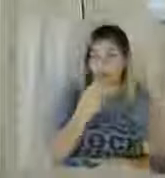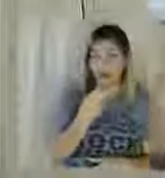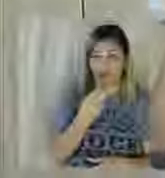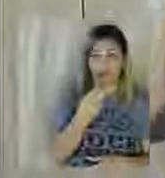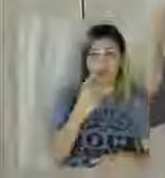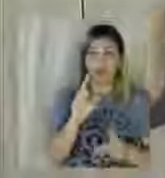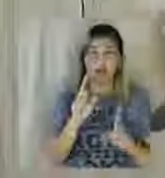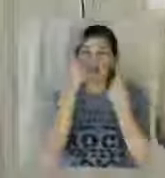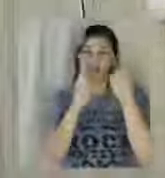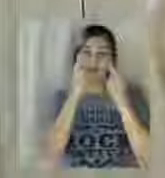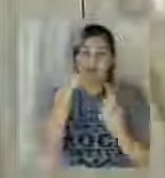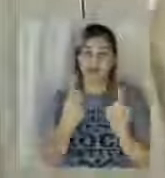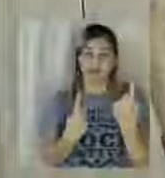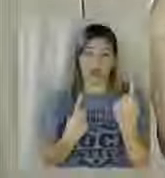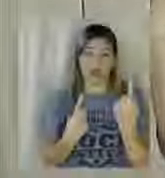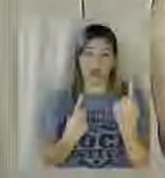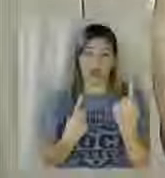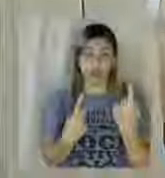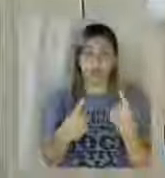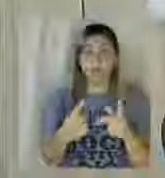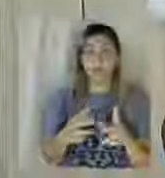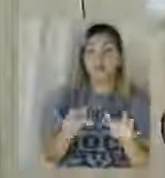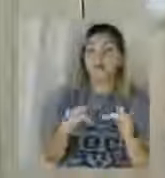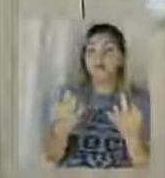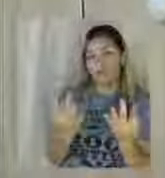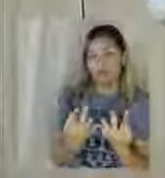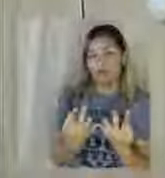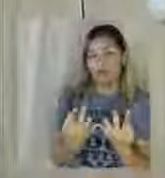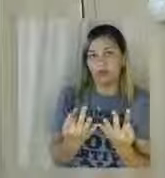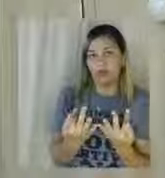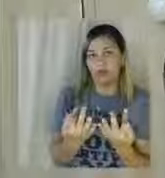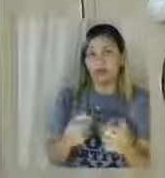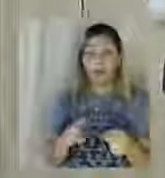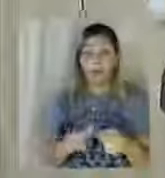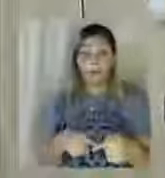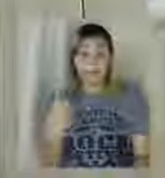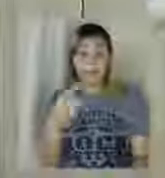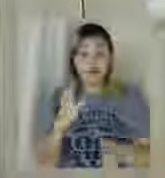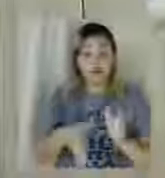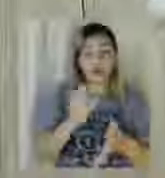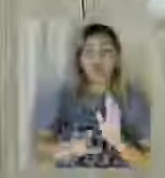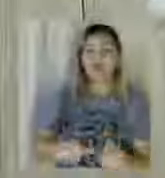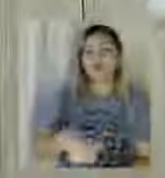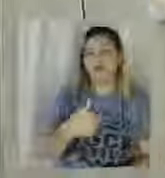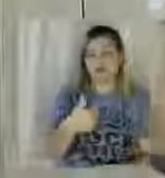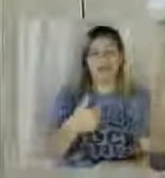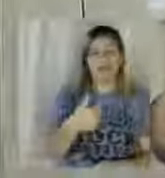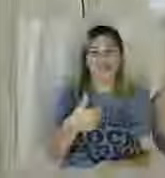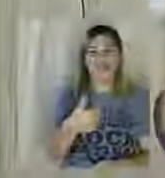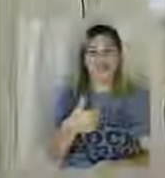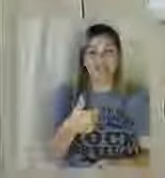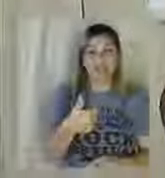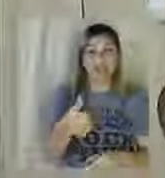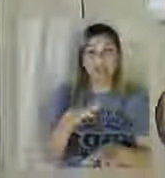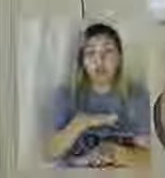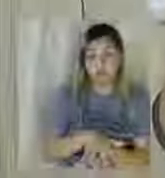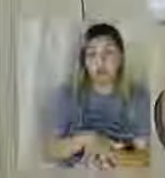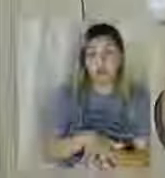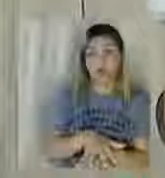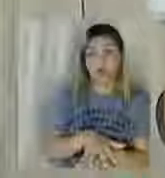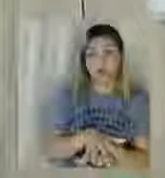ela. Mas com a Libras ela se sente bem, é bem melhor, tem a oportunidade de ensinar, pede